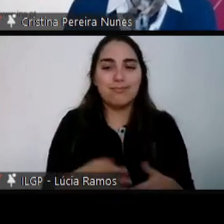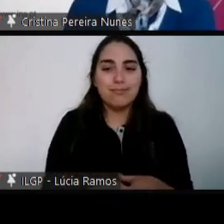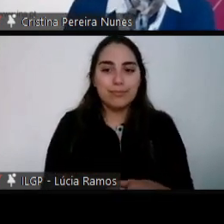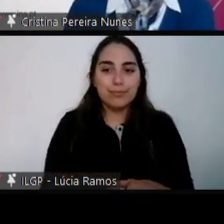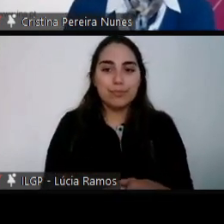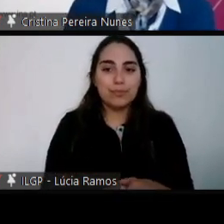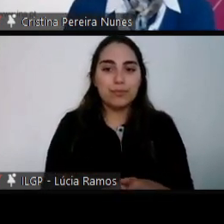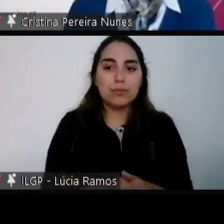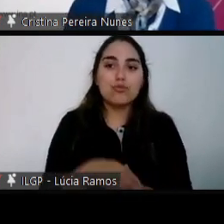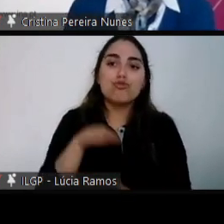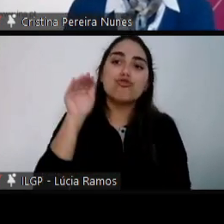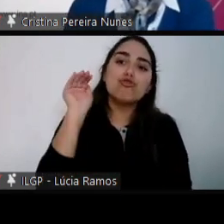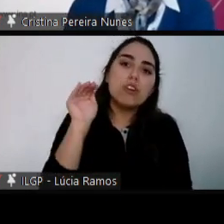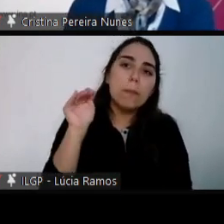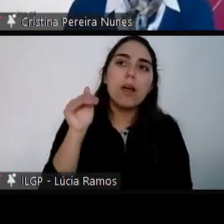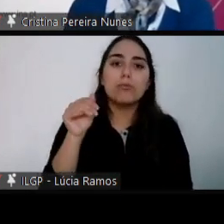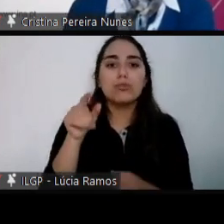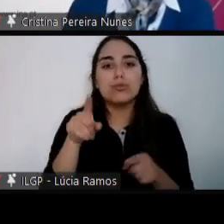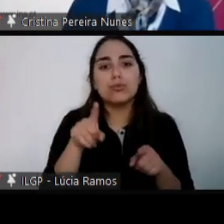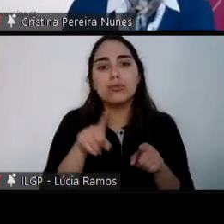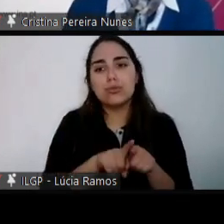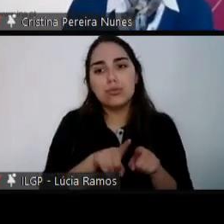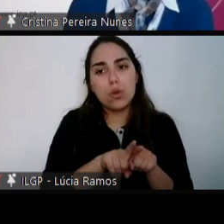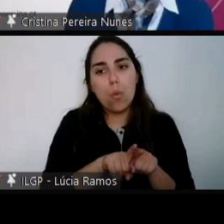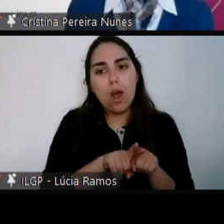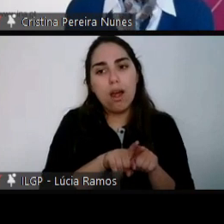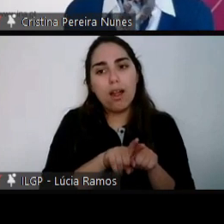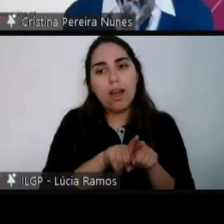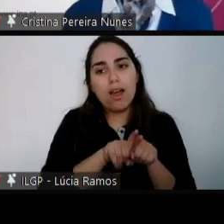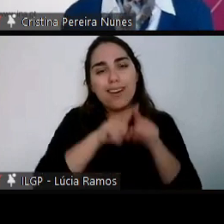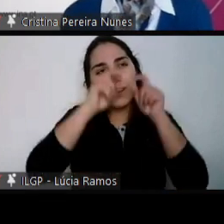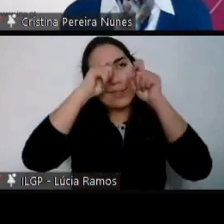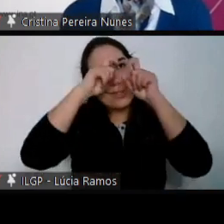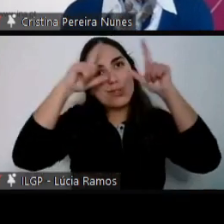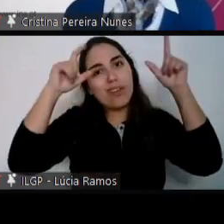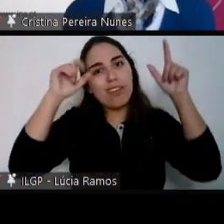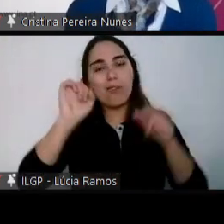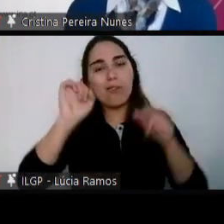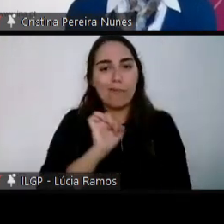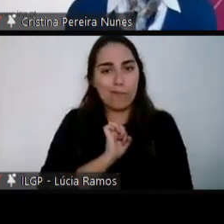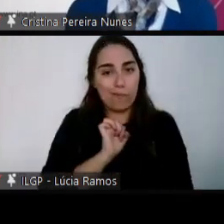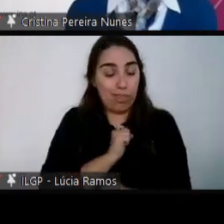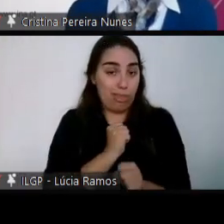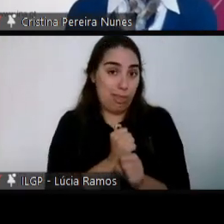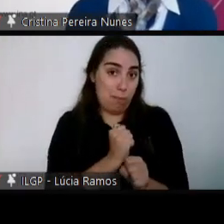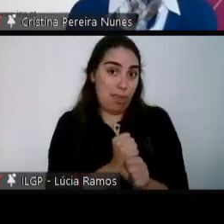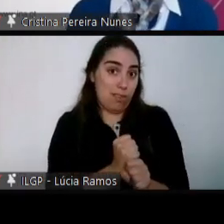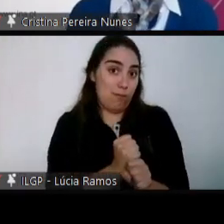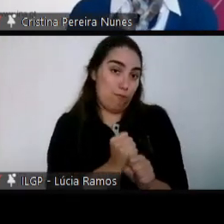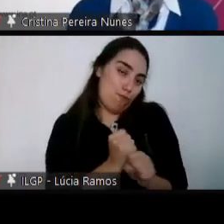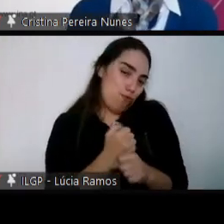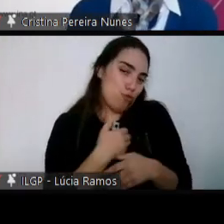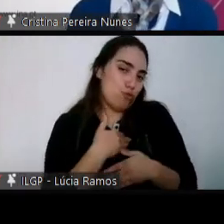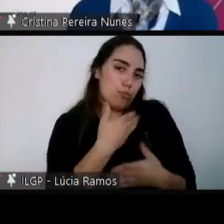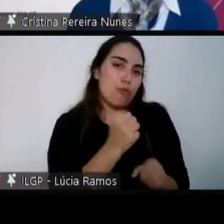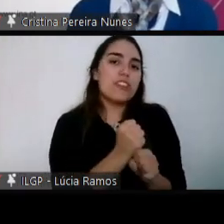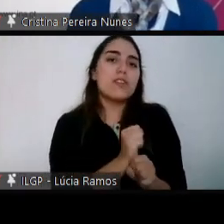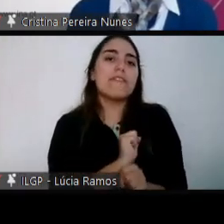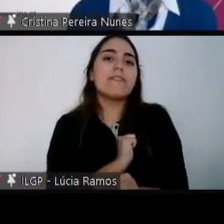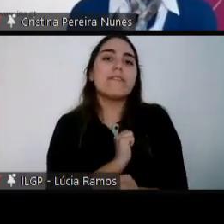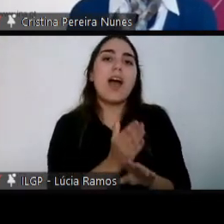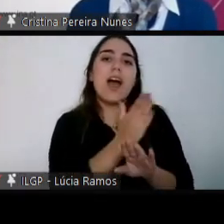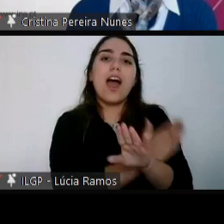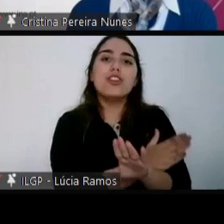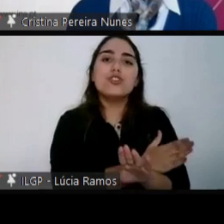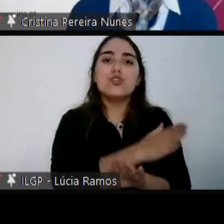de Self-Service BI. É o meu sonho, era o sonho que eu tinha enquanto funcionário público, portanto, eu já saí há 13 anos praticamente da administração